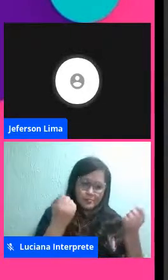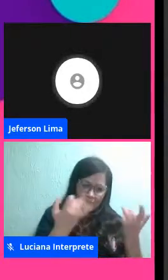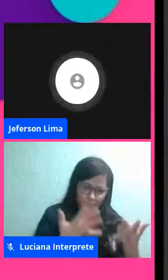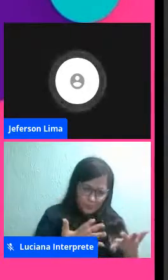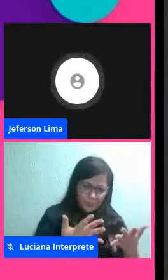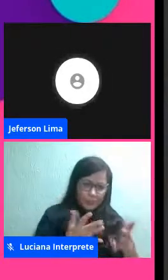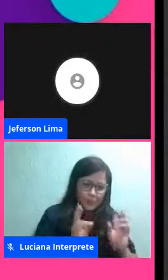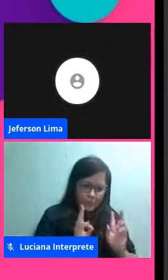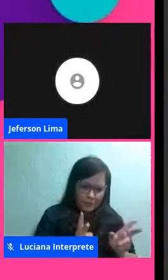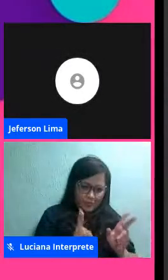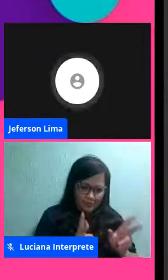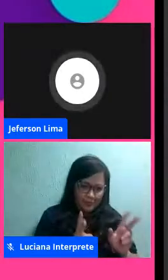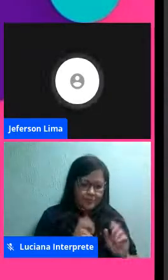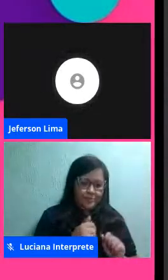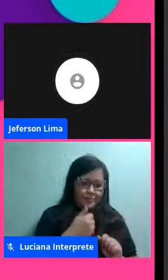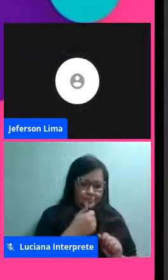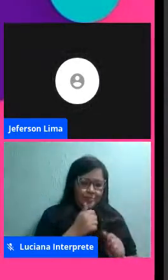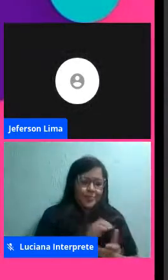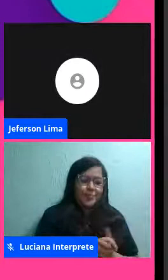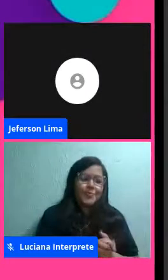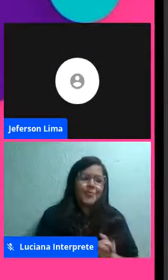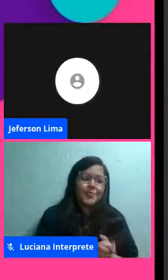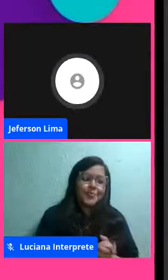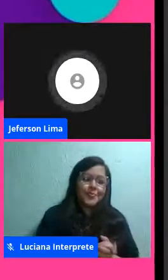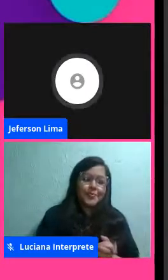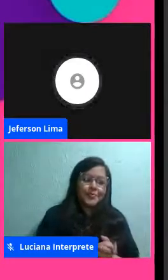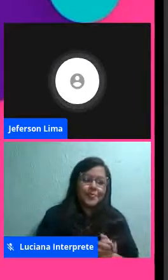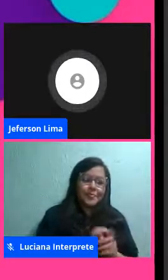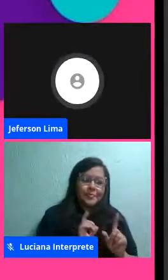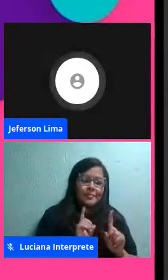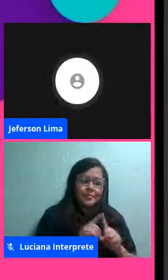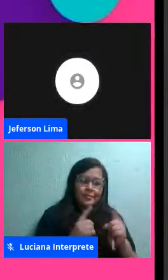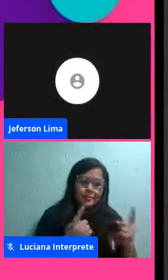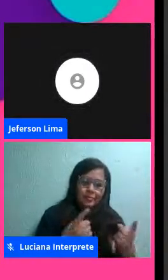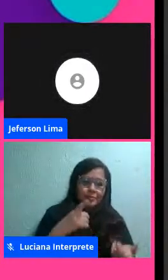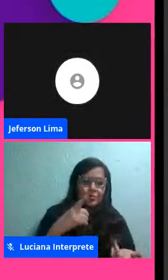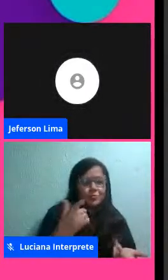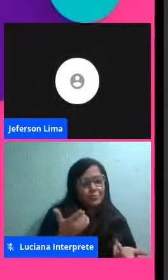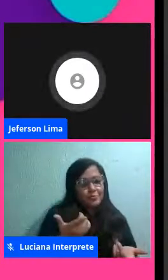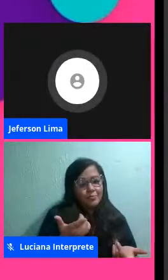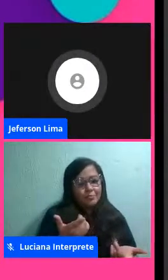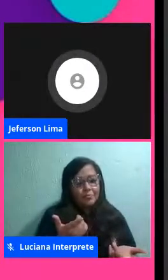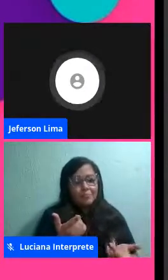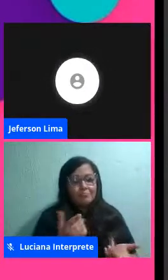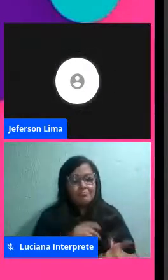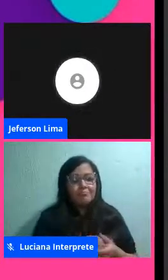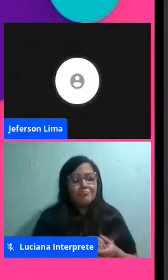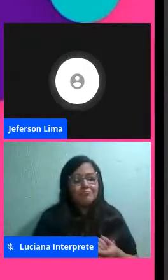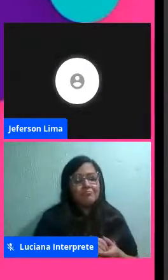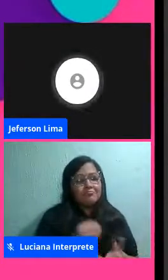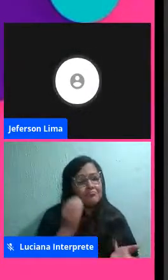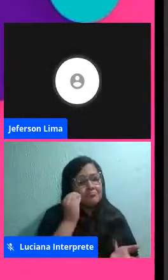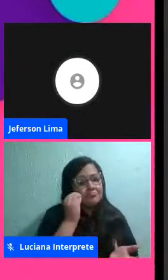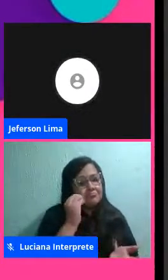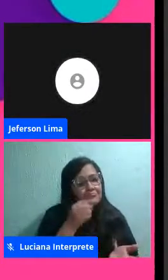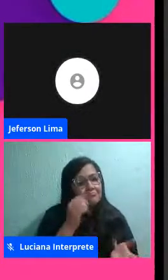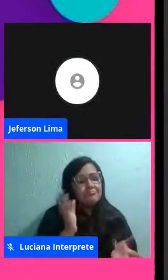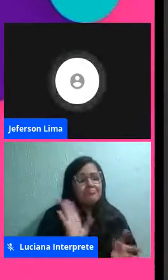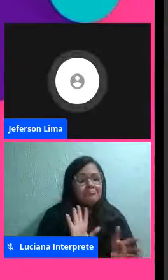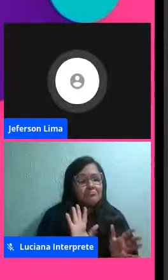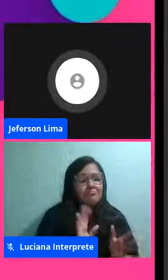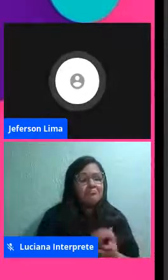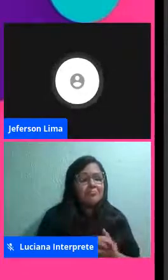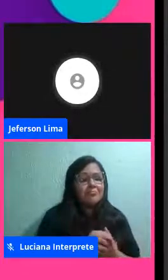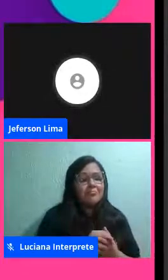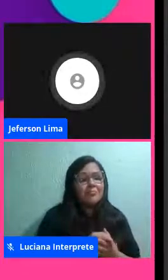O momento agora é de codar. Então vamos lá. A gente tinha aqui, deixa eu até minimizar esse cara daqui. A gente